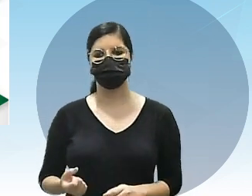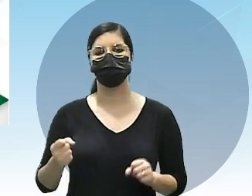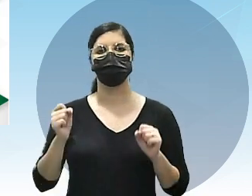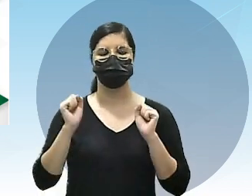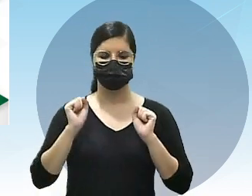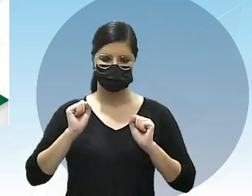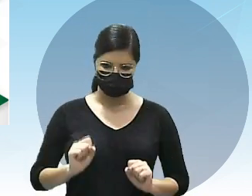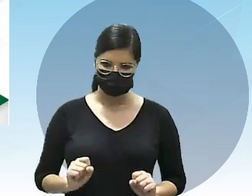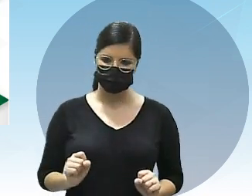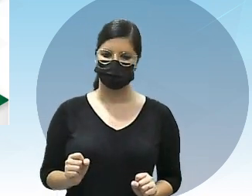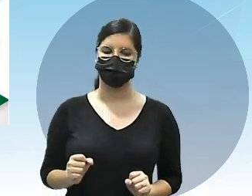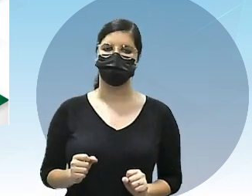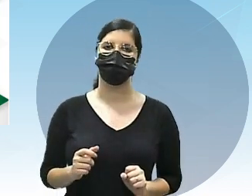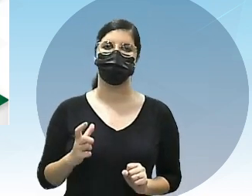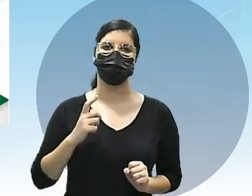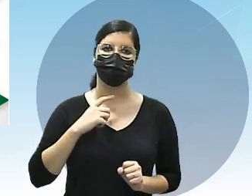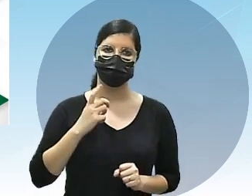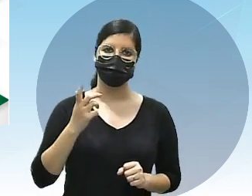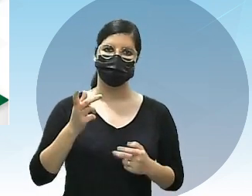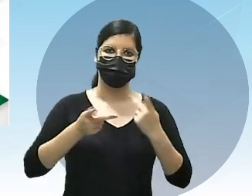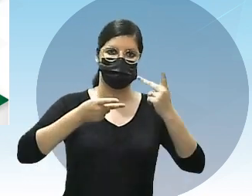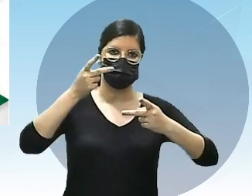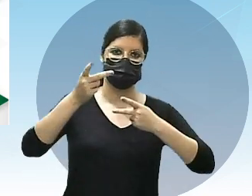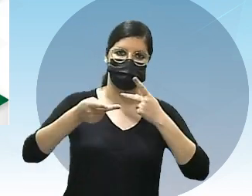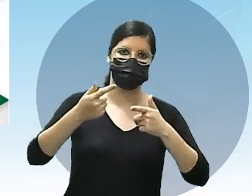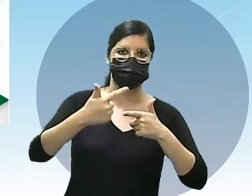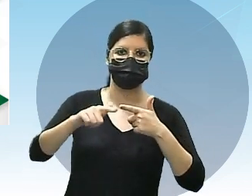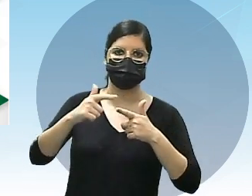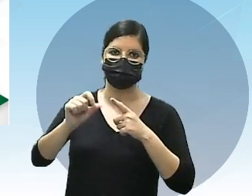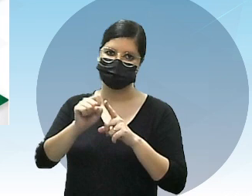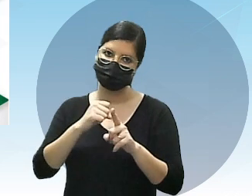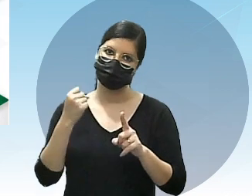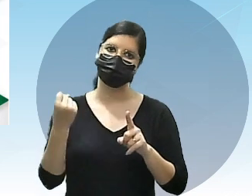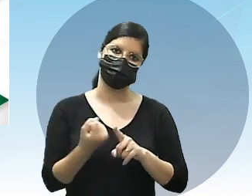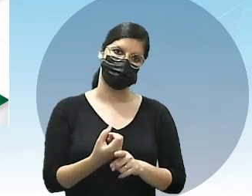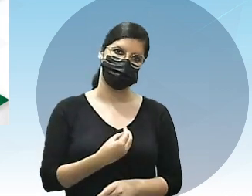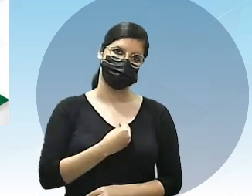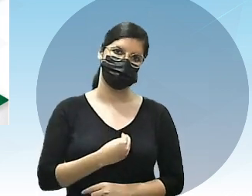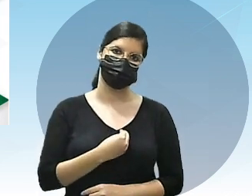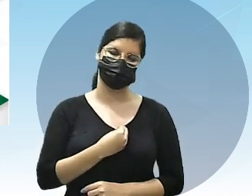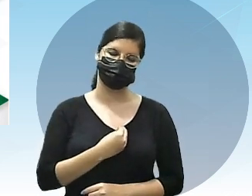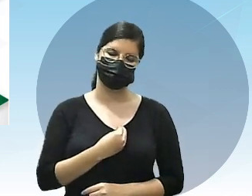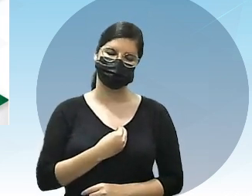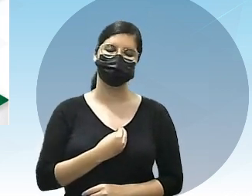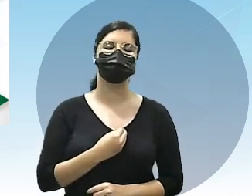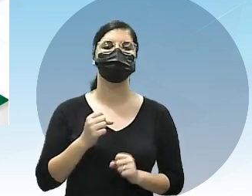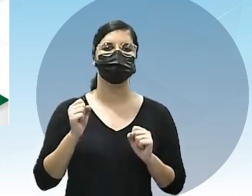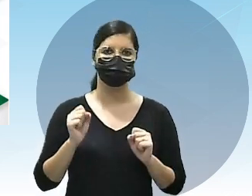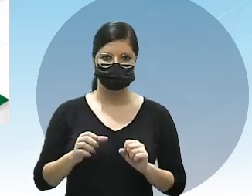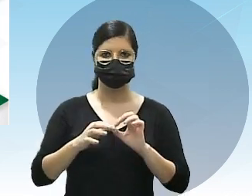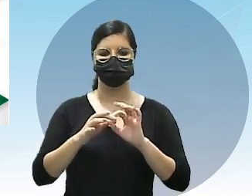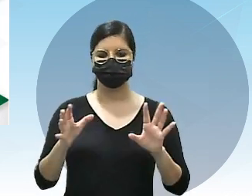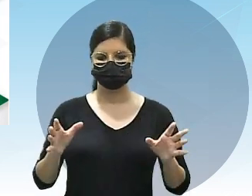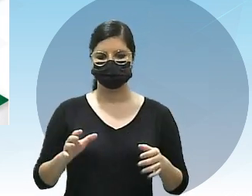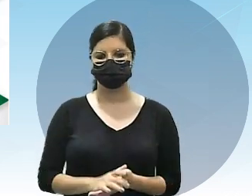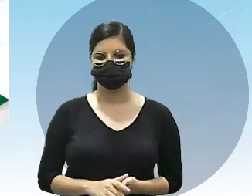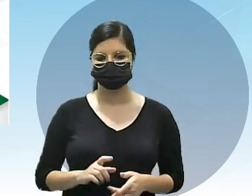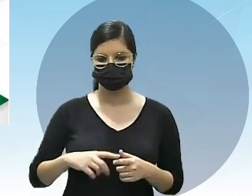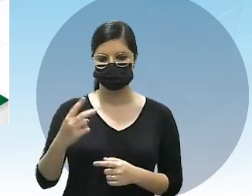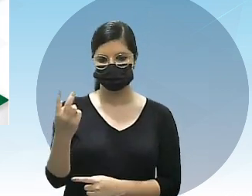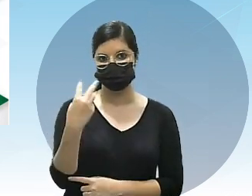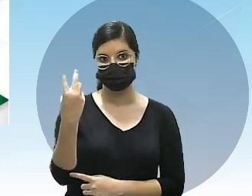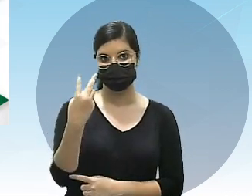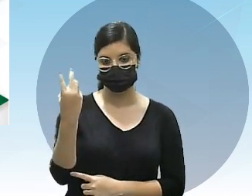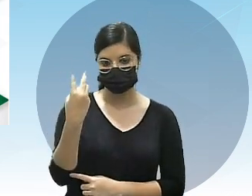expressar se expressar através da dança e falar da realidade social difícil que você vive é isso pode ser passada através de uma dança EA